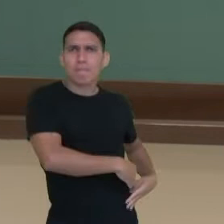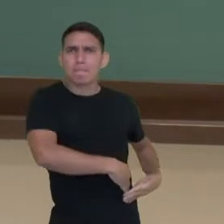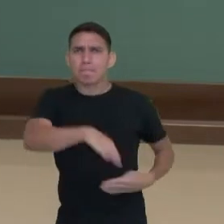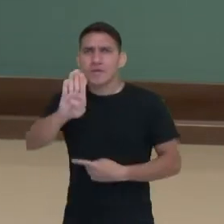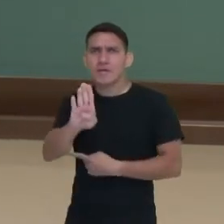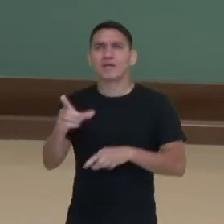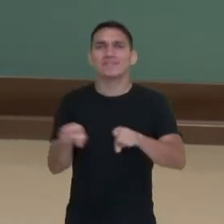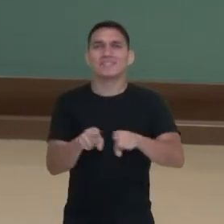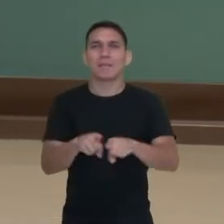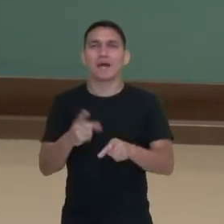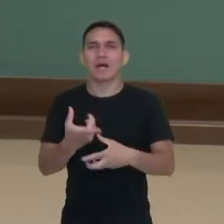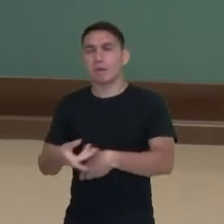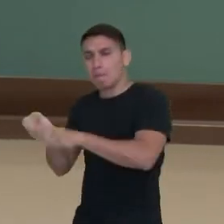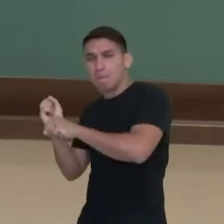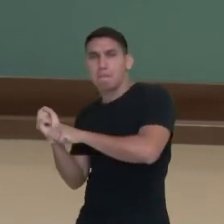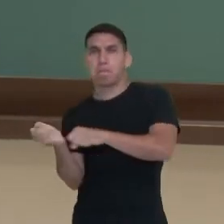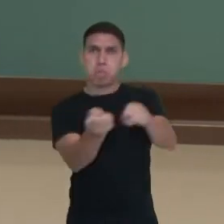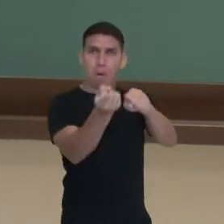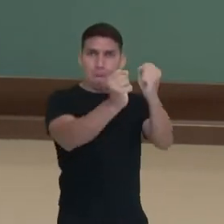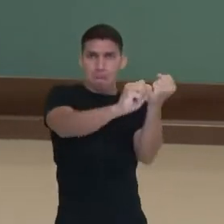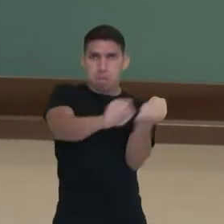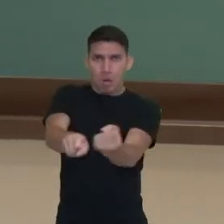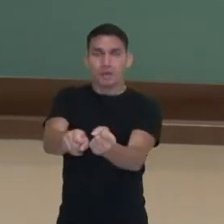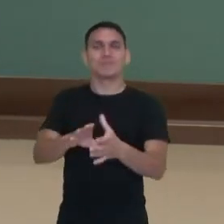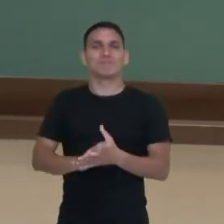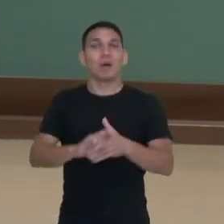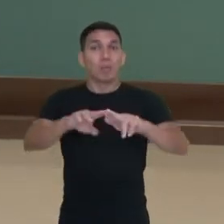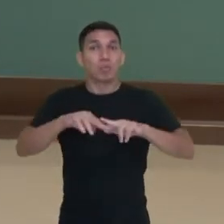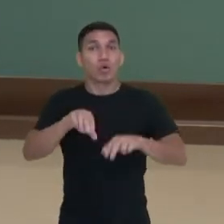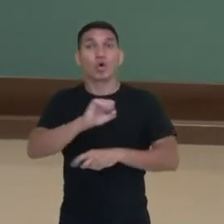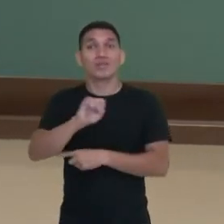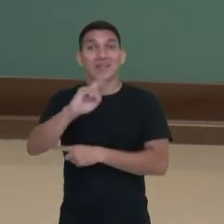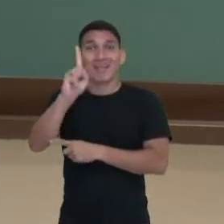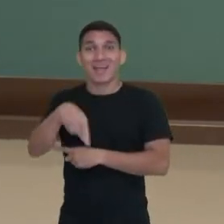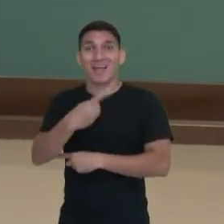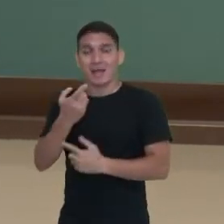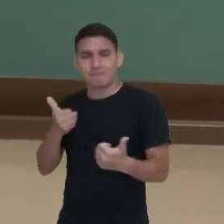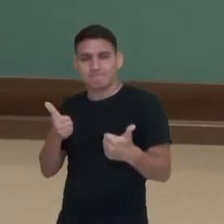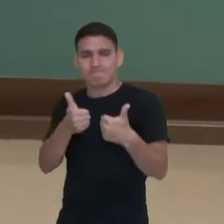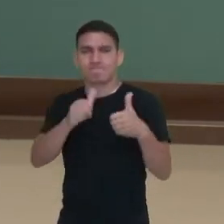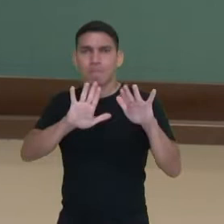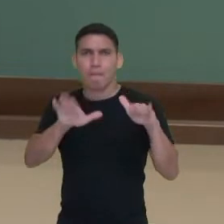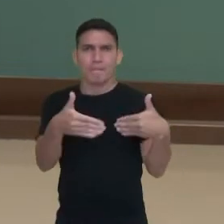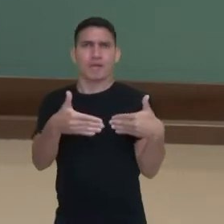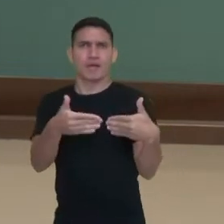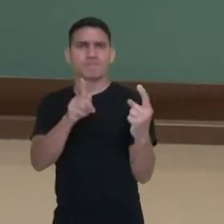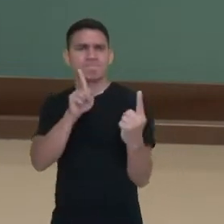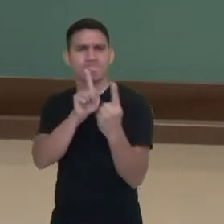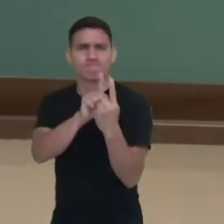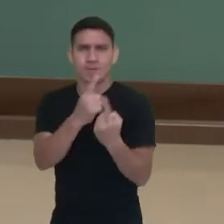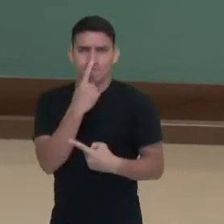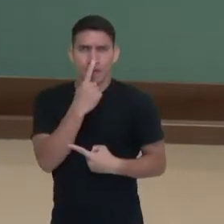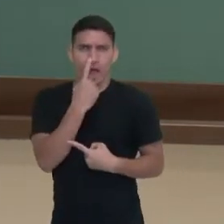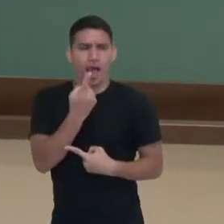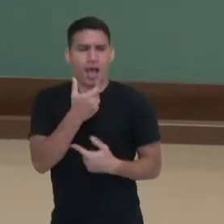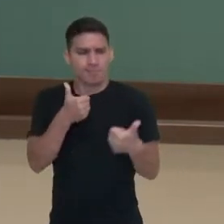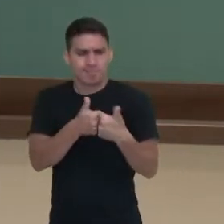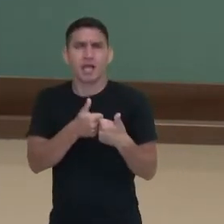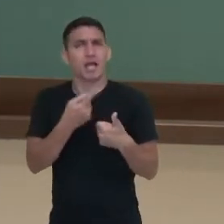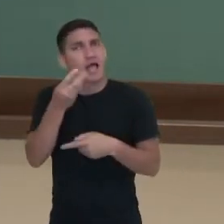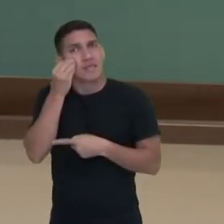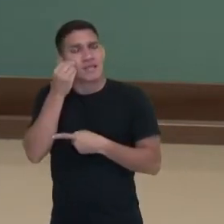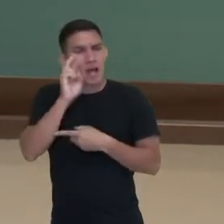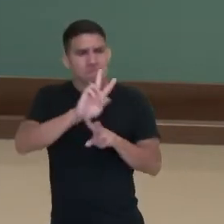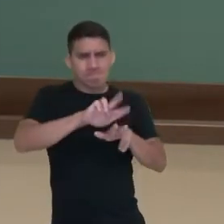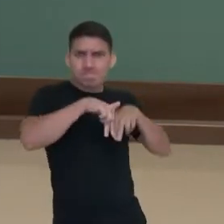bastões. Então, quando a gente está falando daquela luta corporal, onde você tem que ou tentar